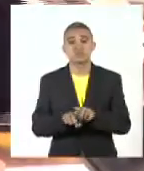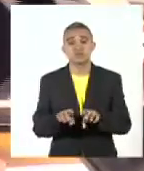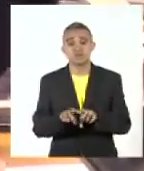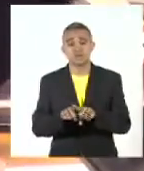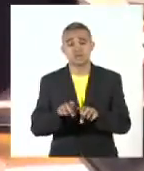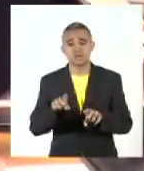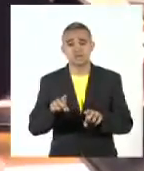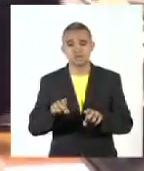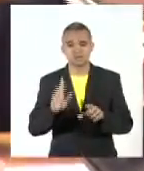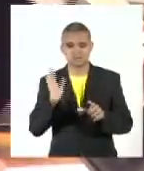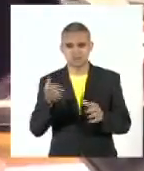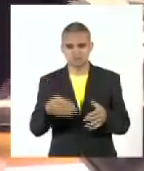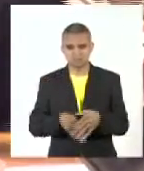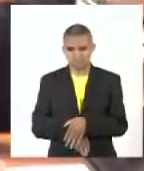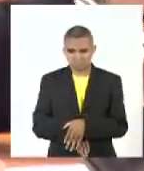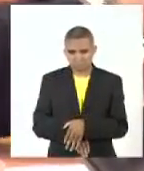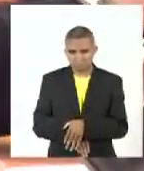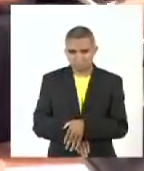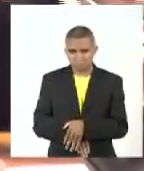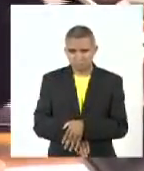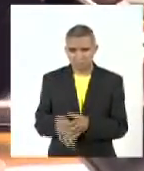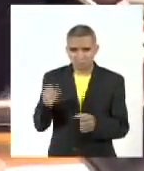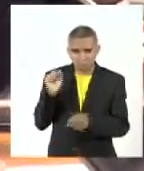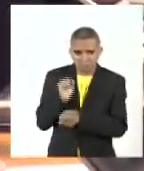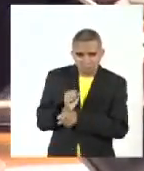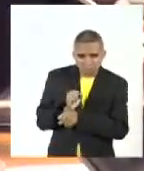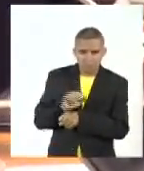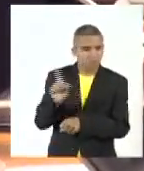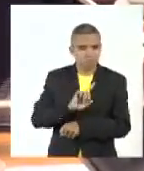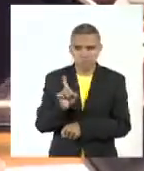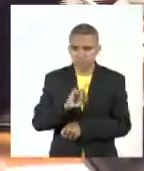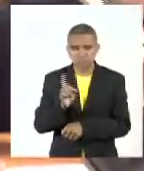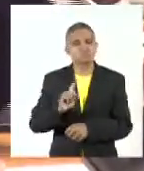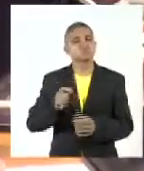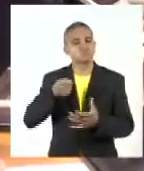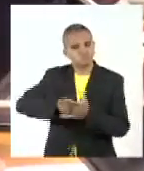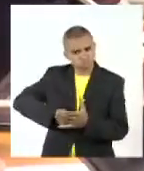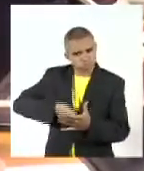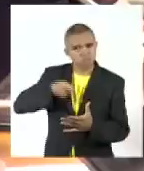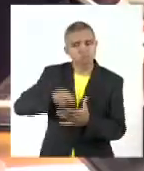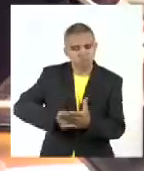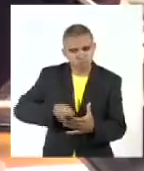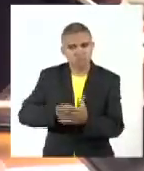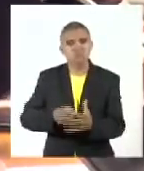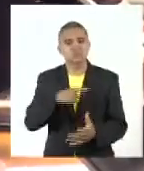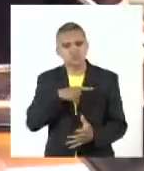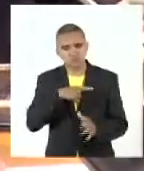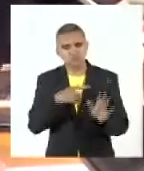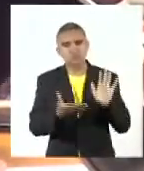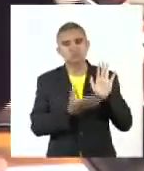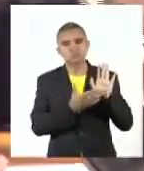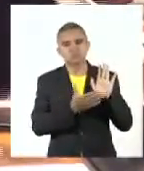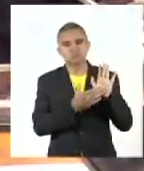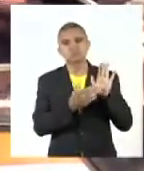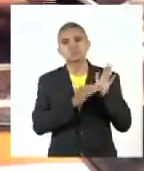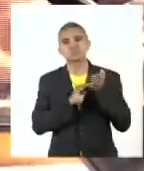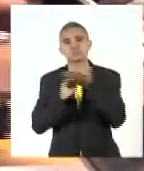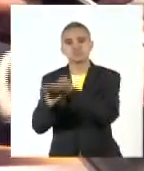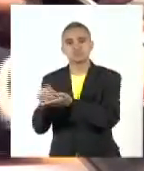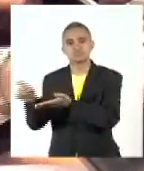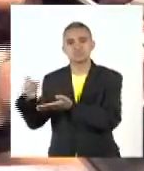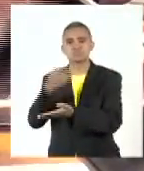luta. A luta ainda existe uma indicação, vai ser encaminhada ao governador Flávio Dino e nós